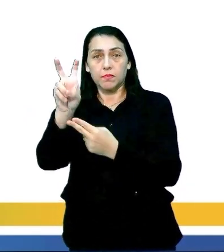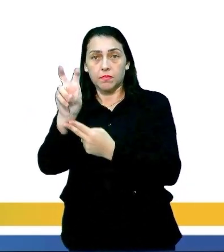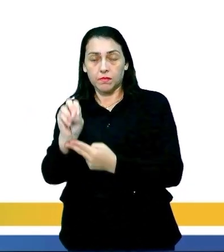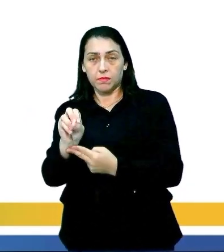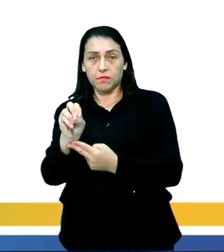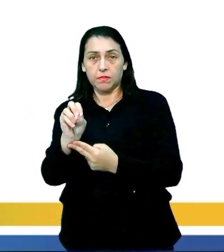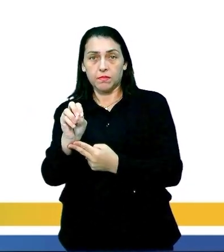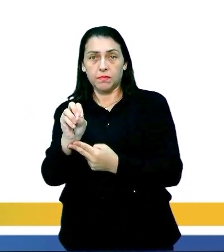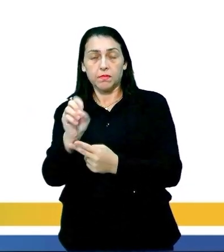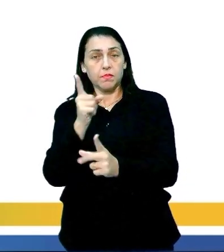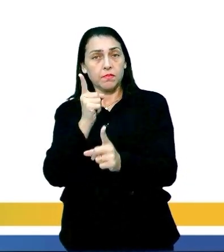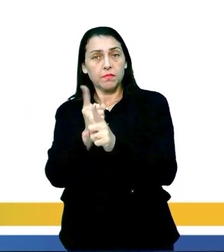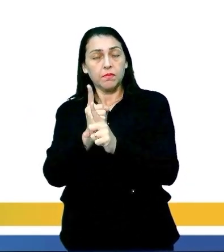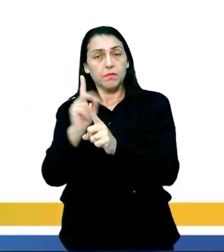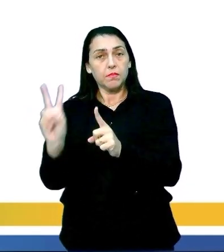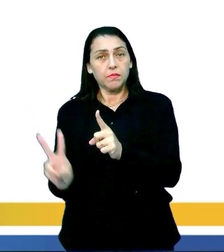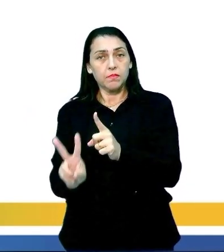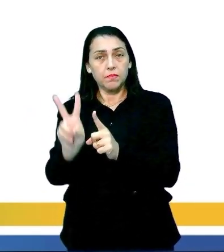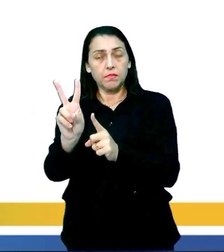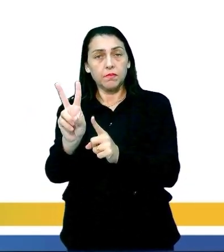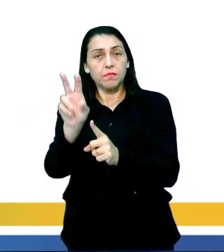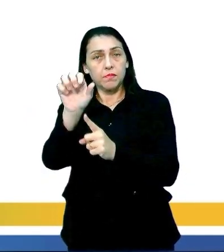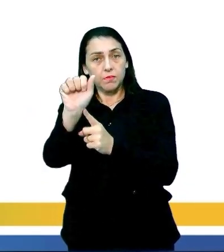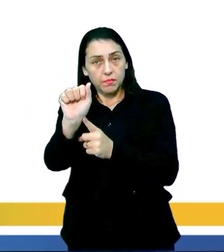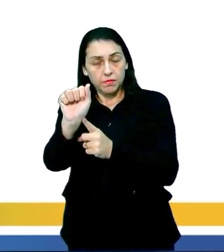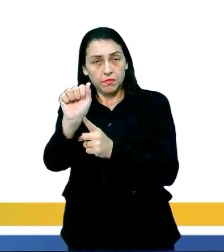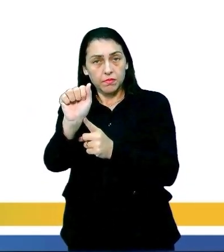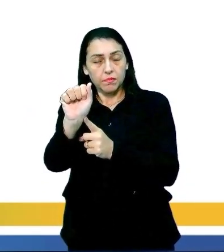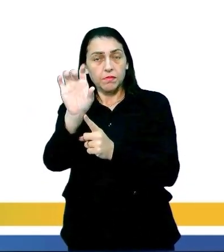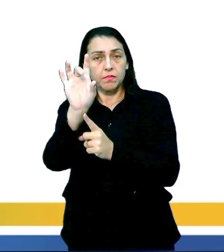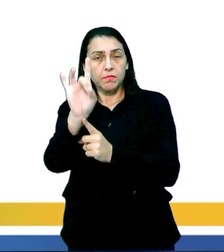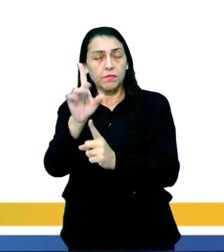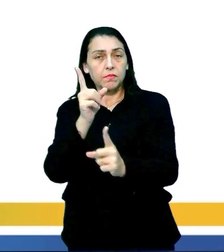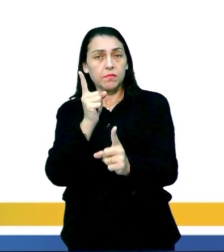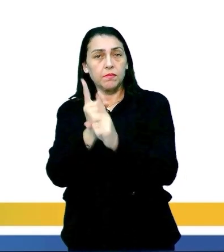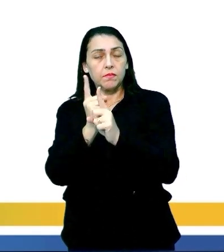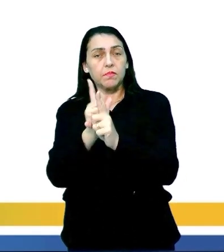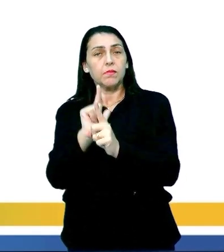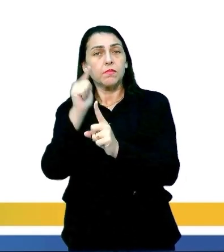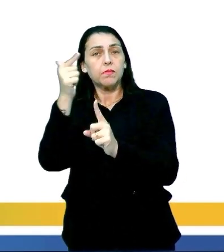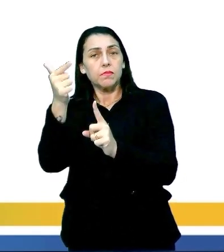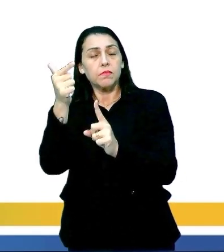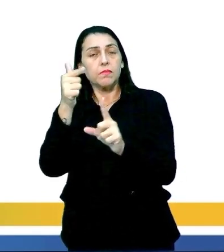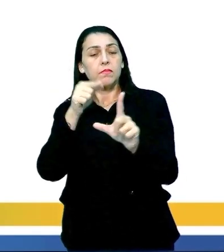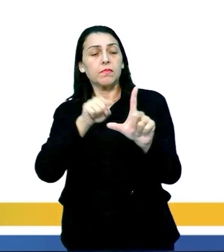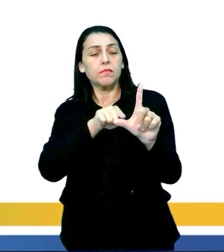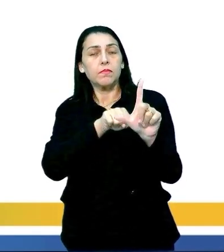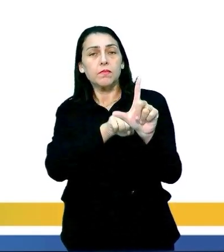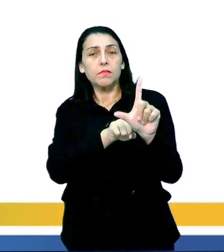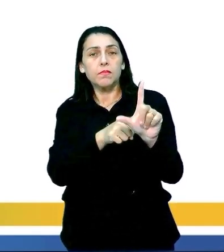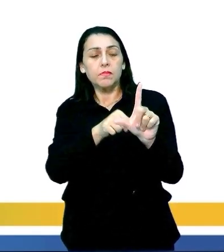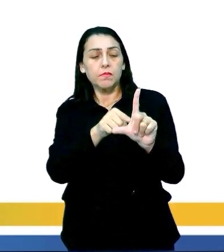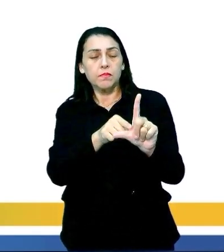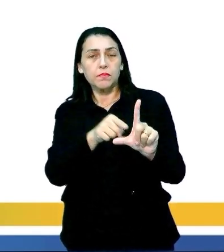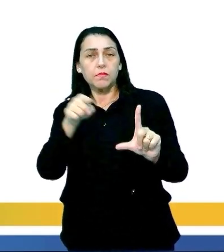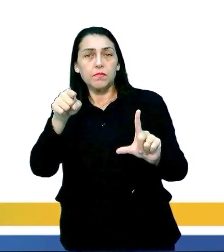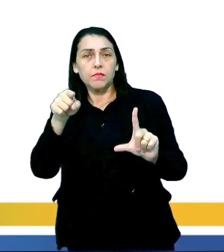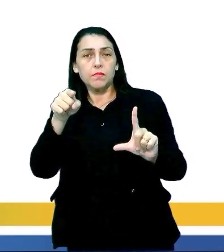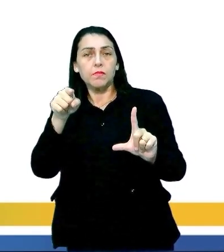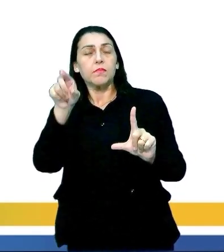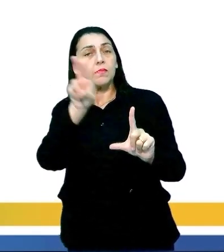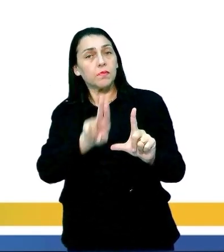50, para encontrar o valor de a, basta encontrar o outro ponto no gráfico. Nesse caso